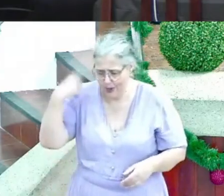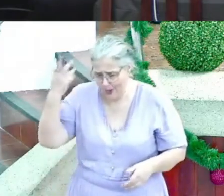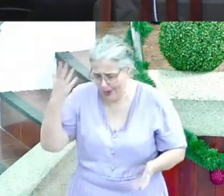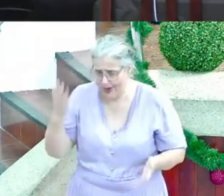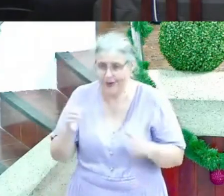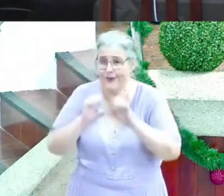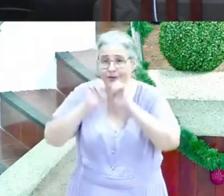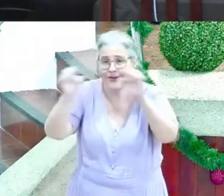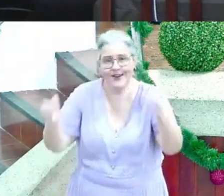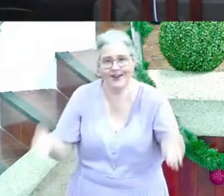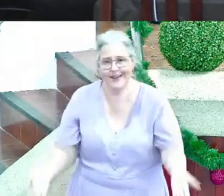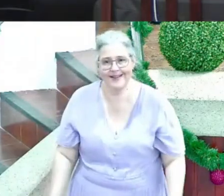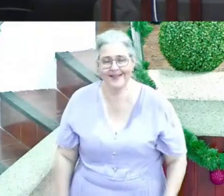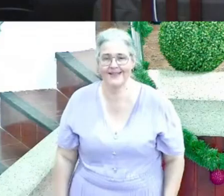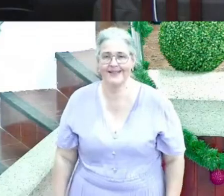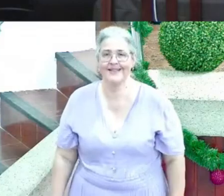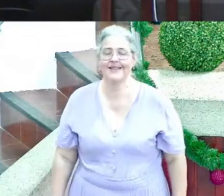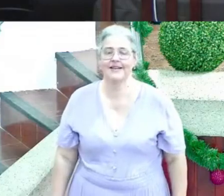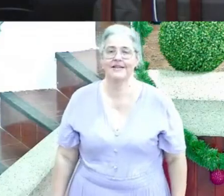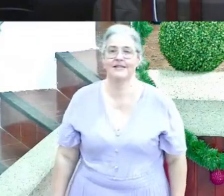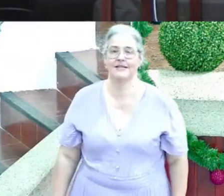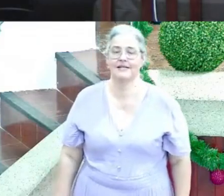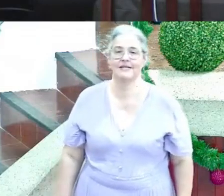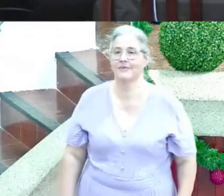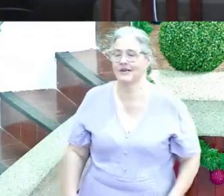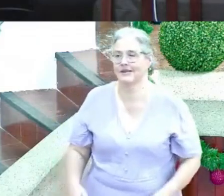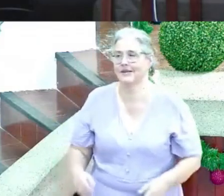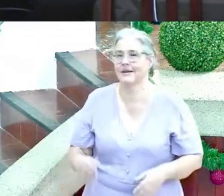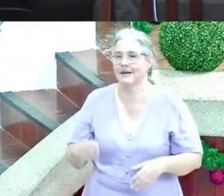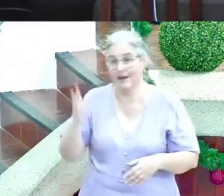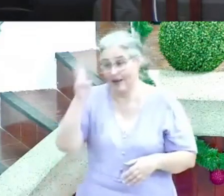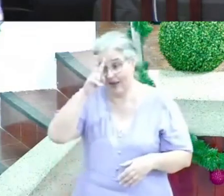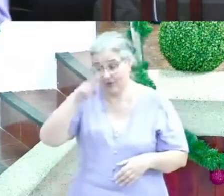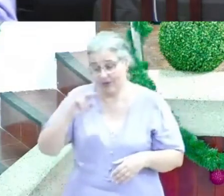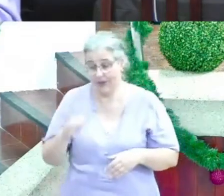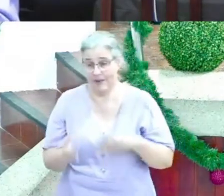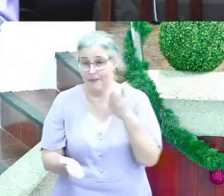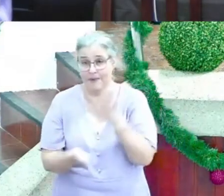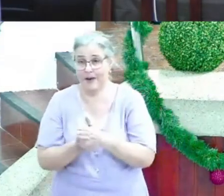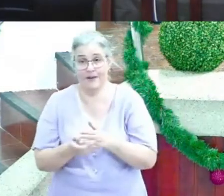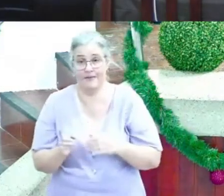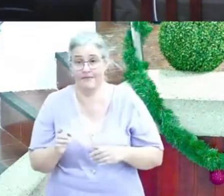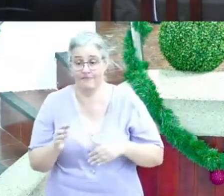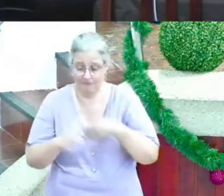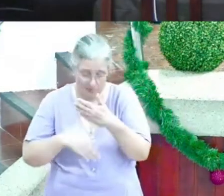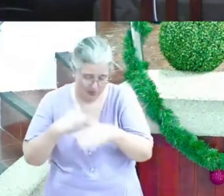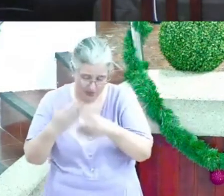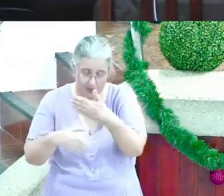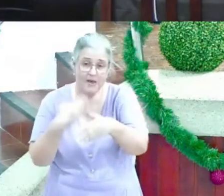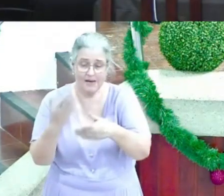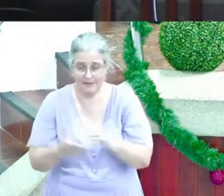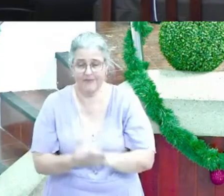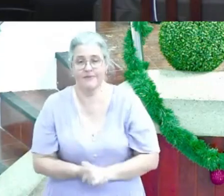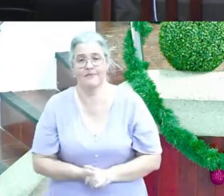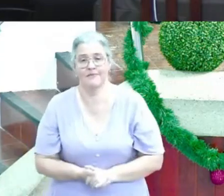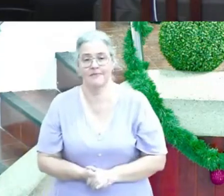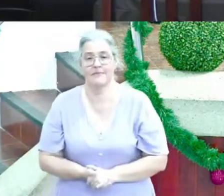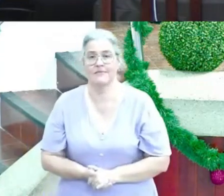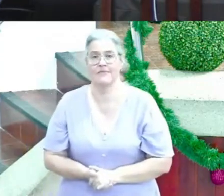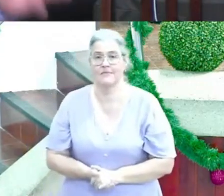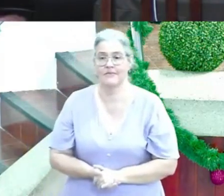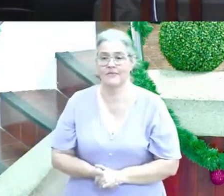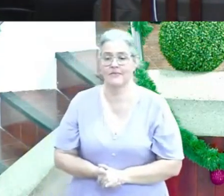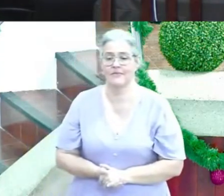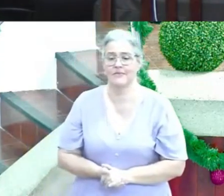Evangelho. Mas a história não para por aí. Cristo voltará. E um